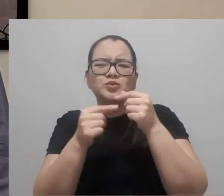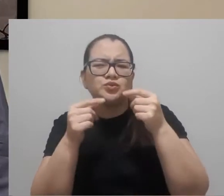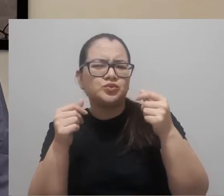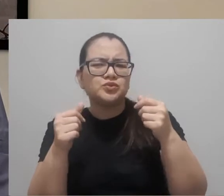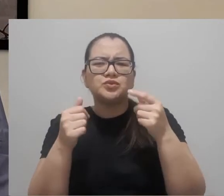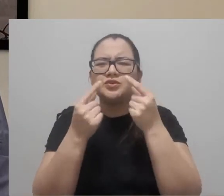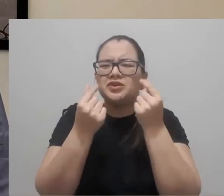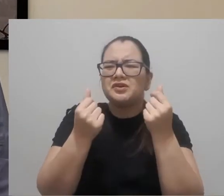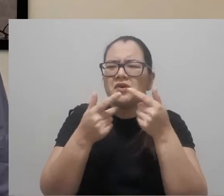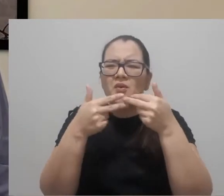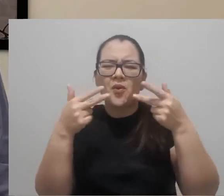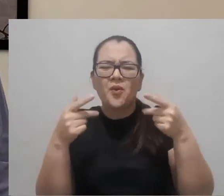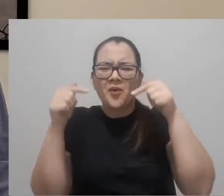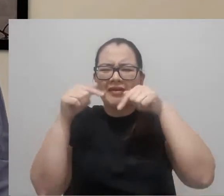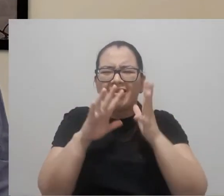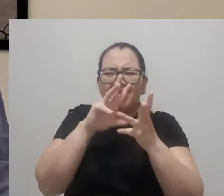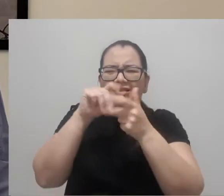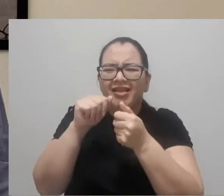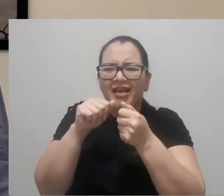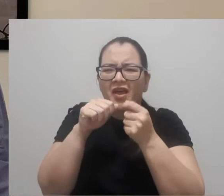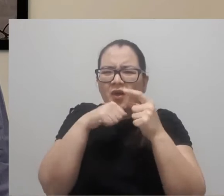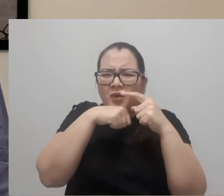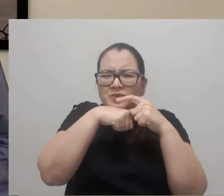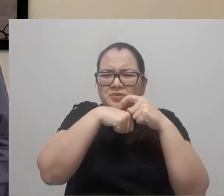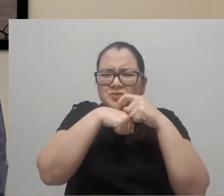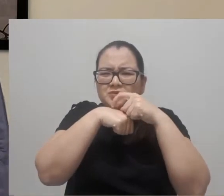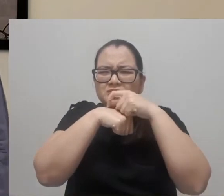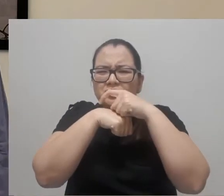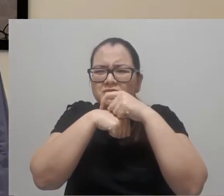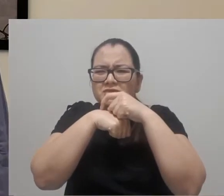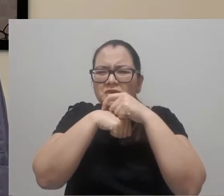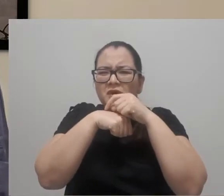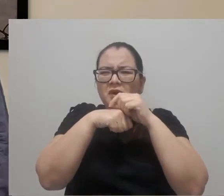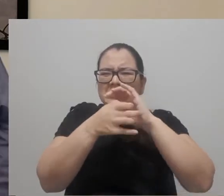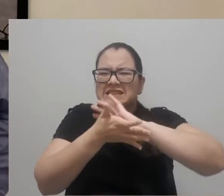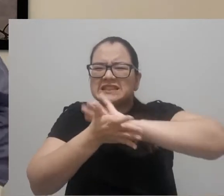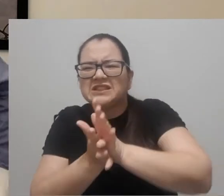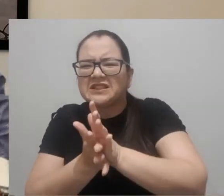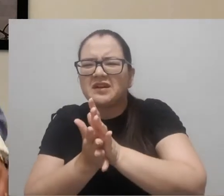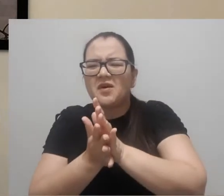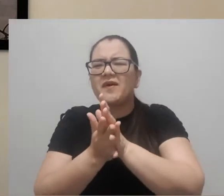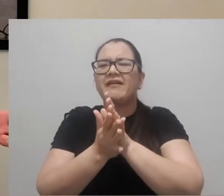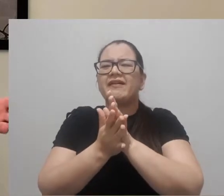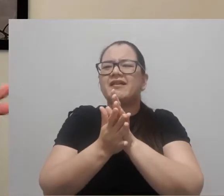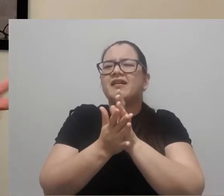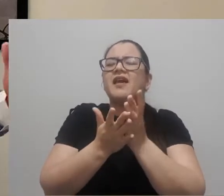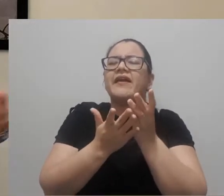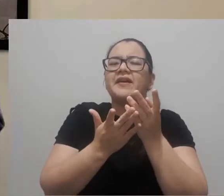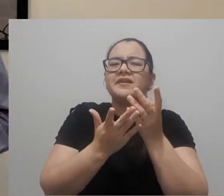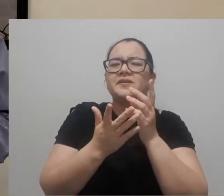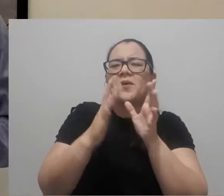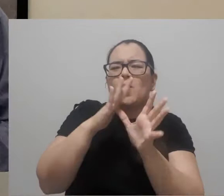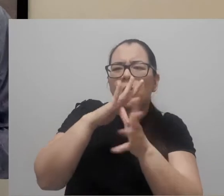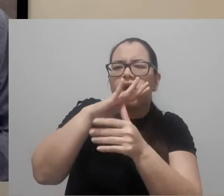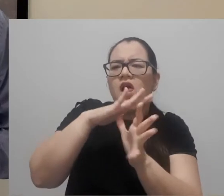tesouros sobre a terra, onde a traça e a ferrugem corrói, e onde ladrões escavam e roubam.